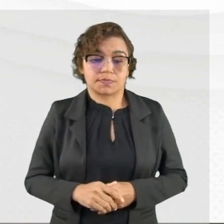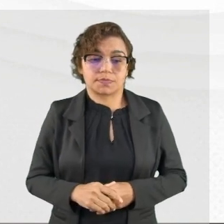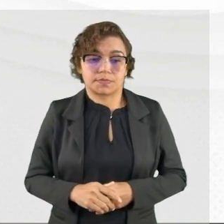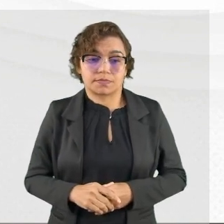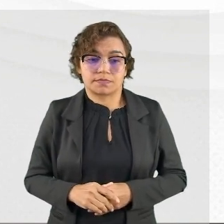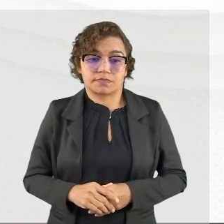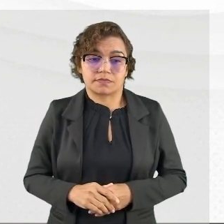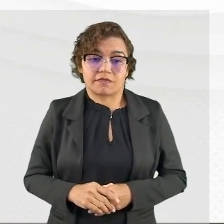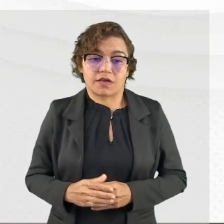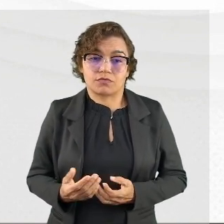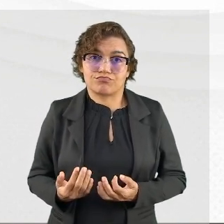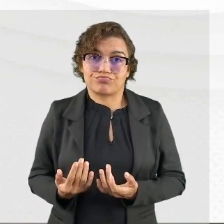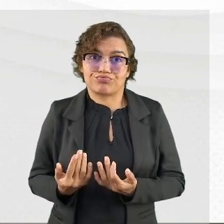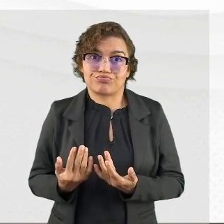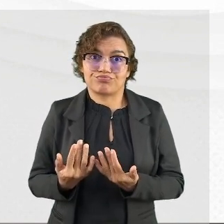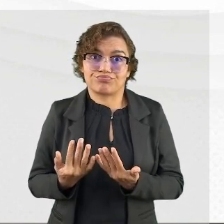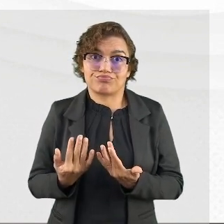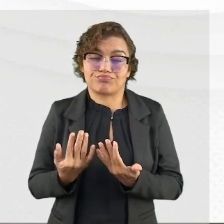e vai subir.